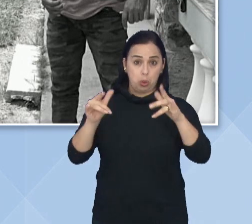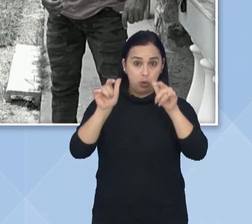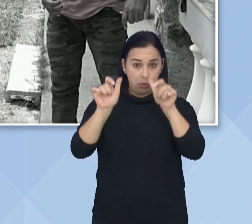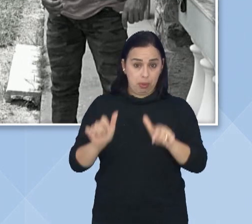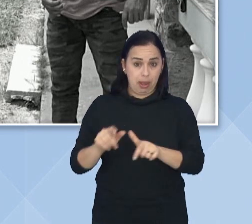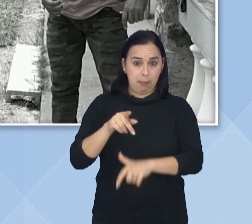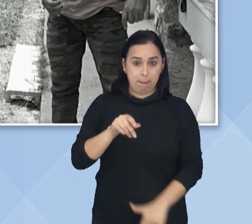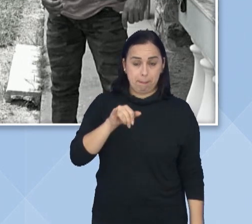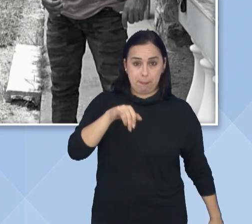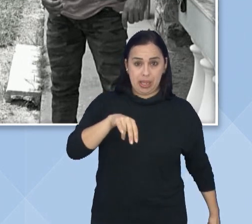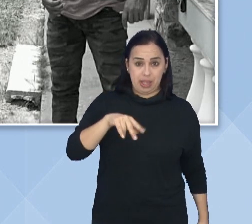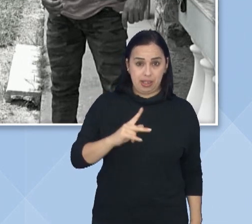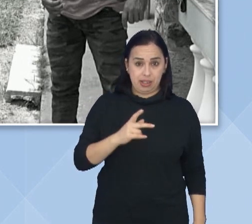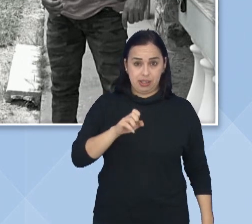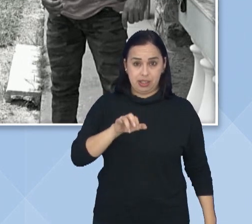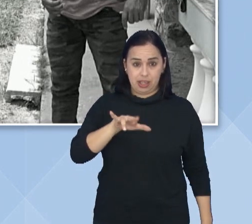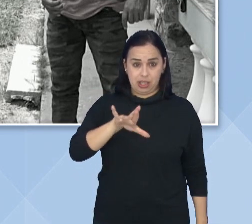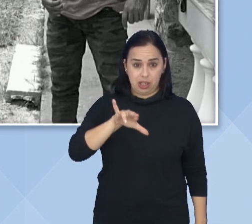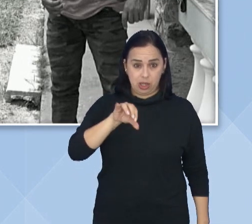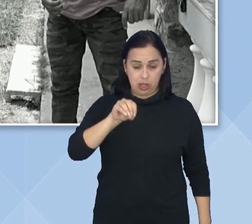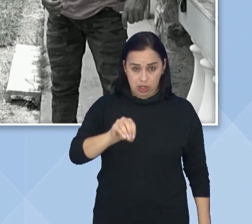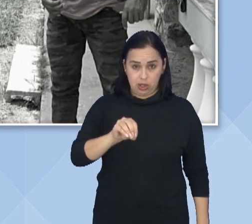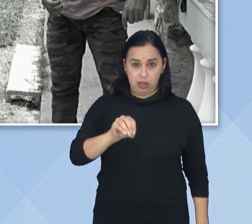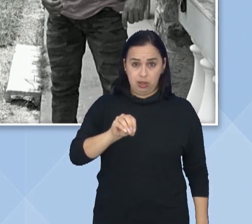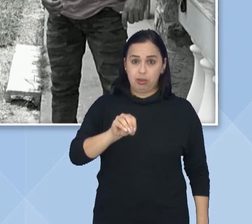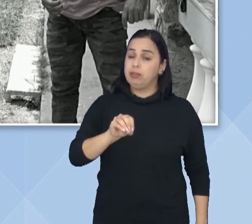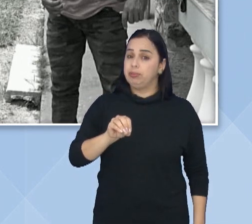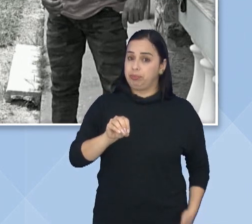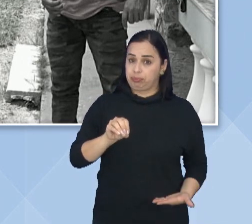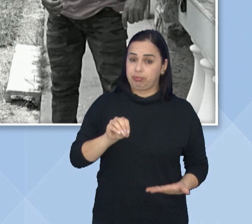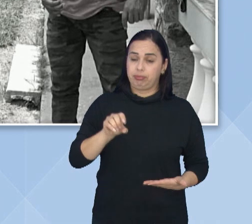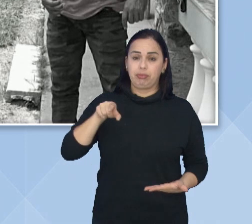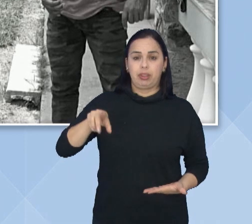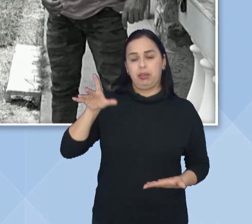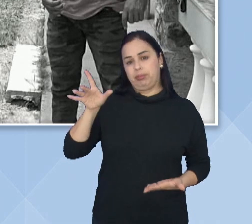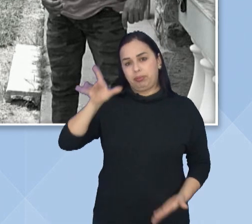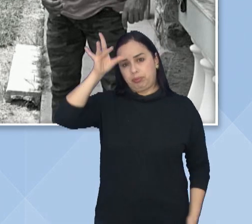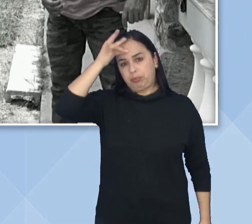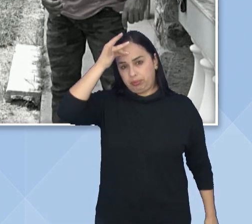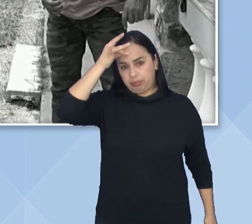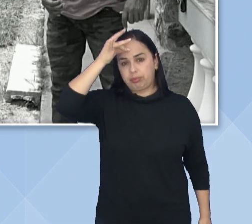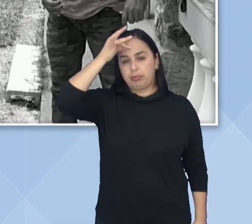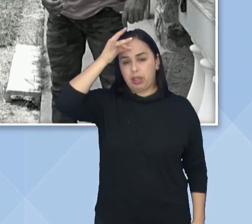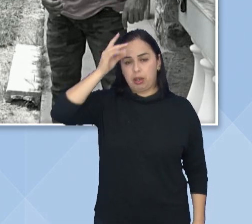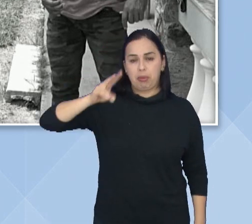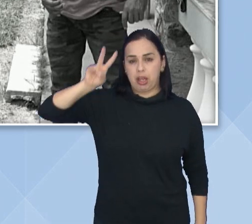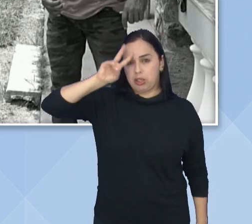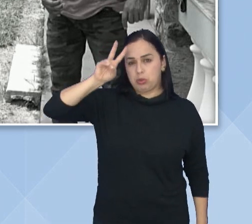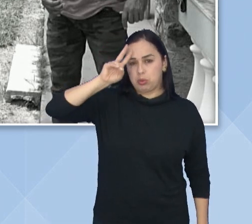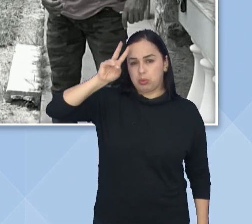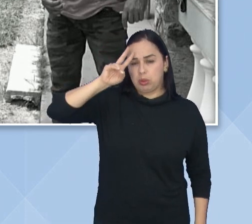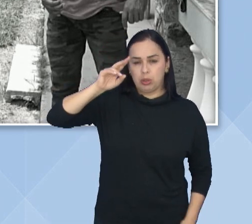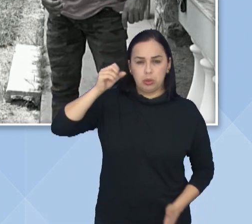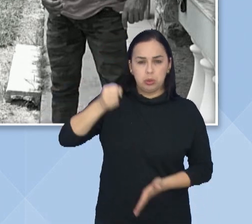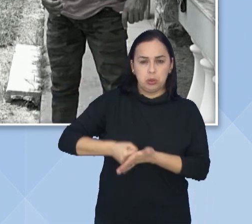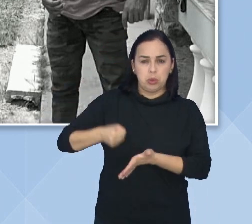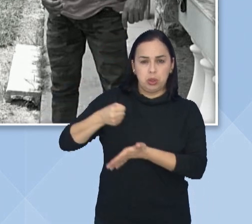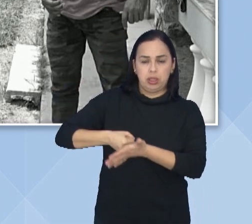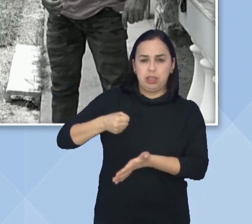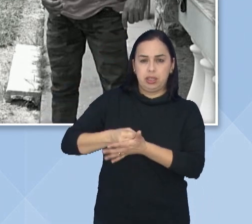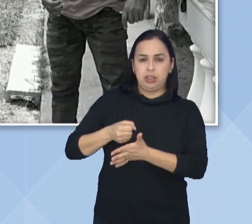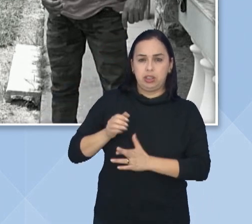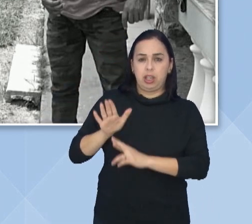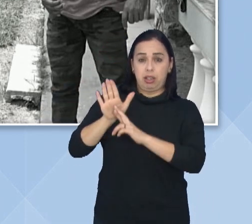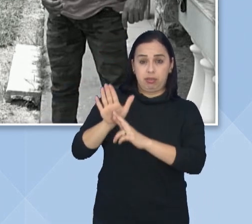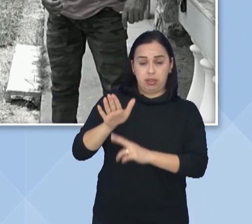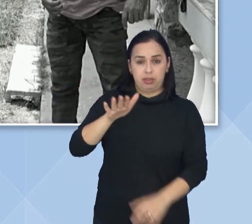que ele está aqui presente, né? A sua história é uma história de grande luta e de